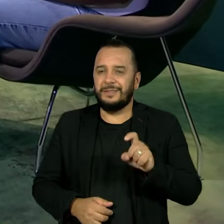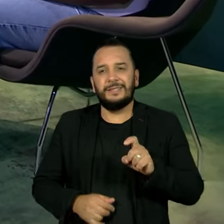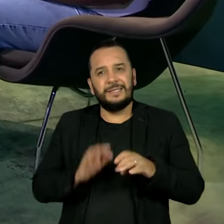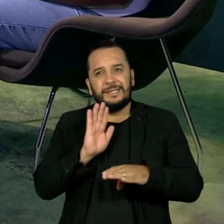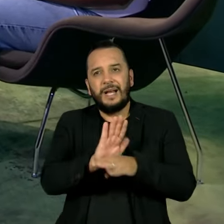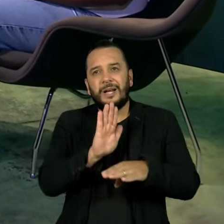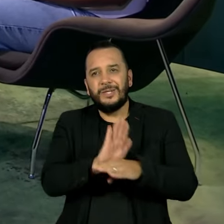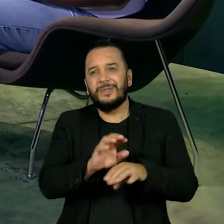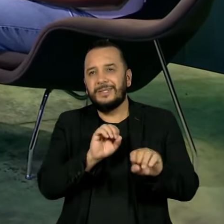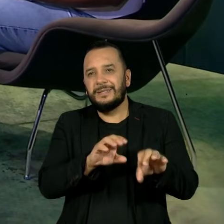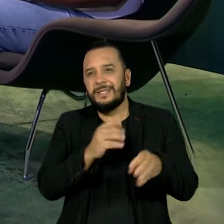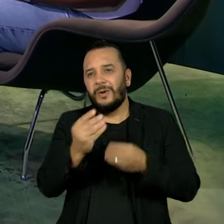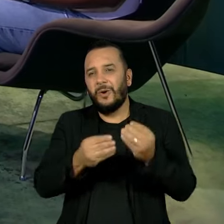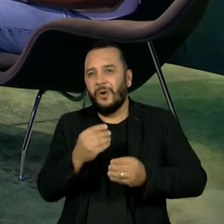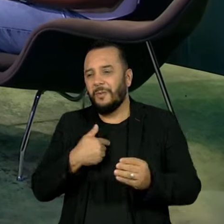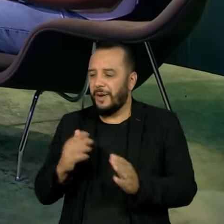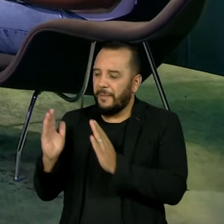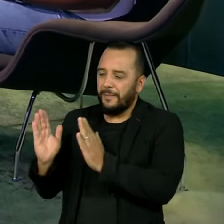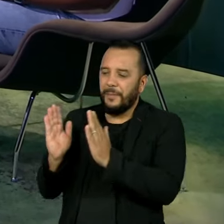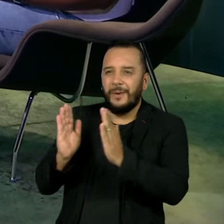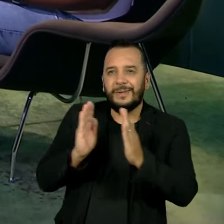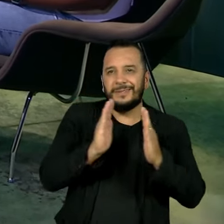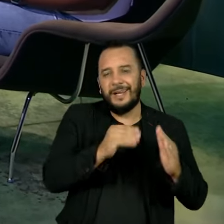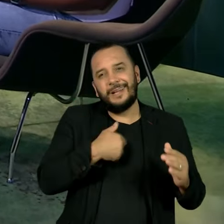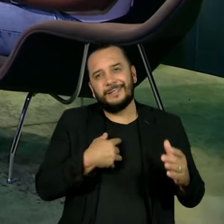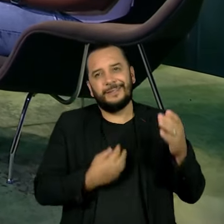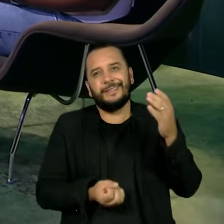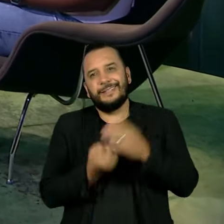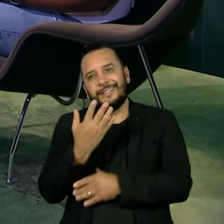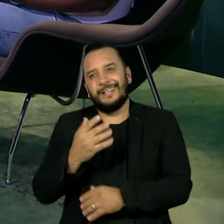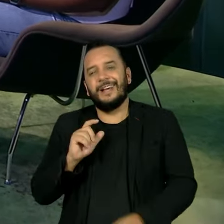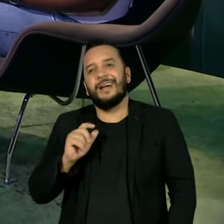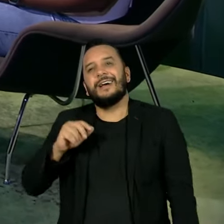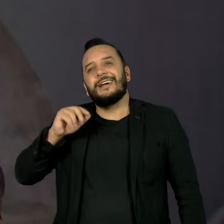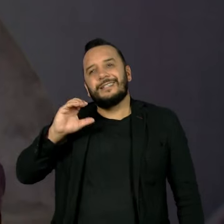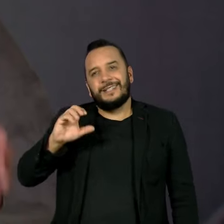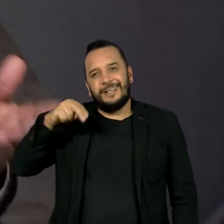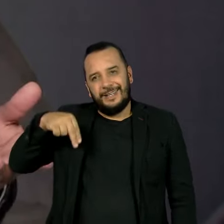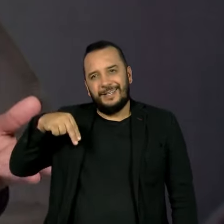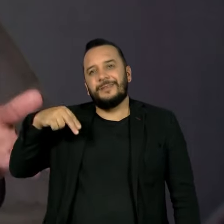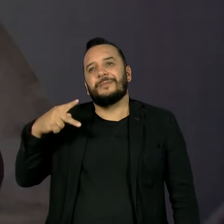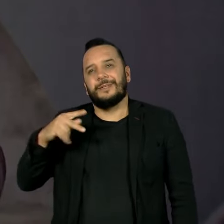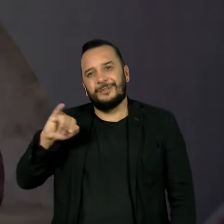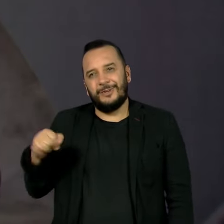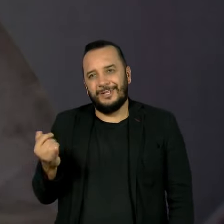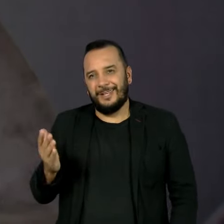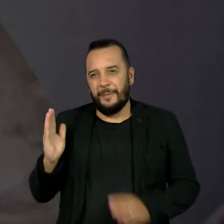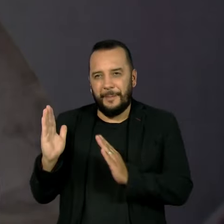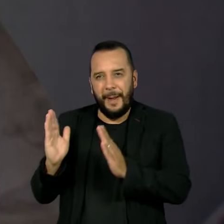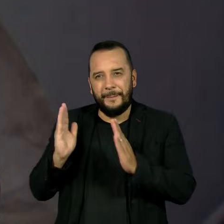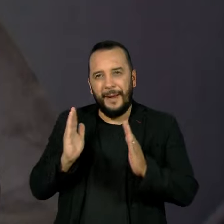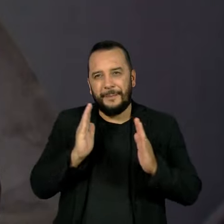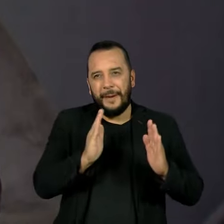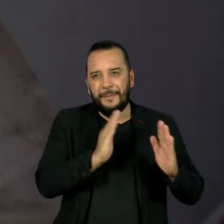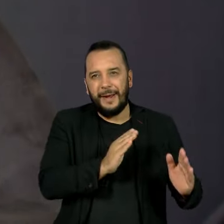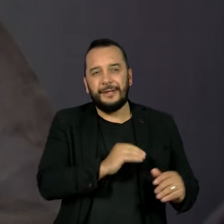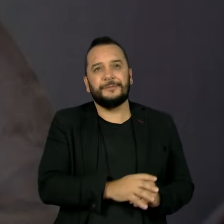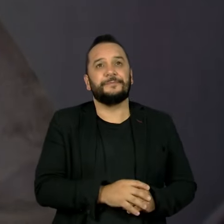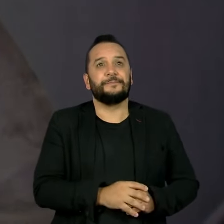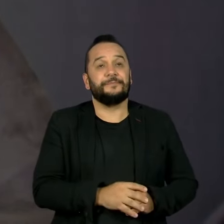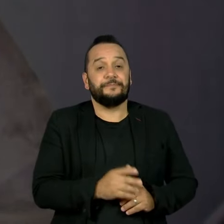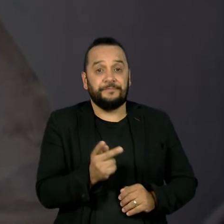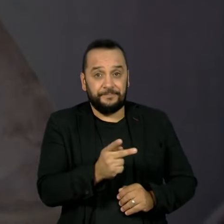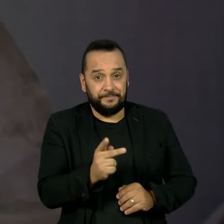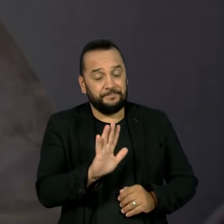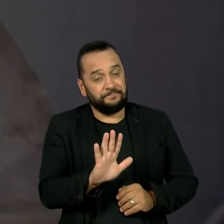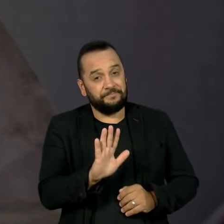todo esse processo de ponta a ponta, passo a passo. Inclusive, Kleber e Angélica, nos